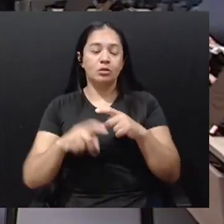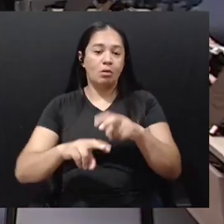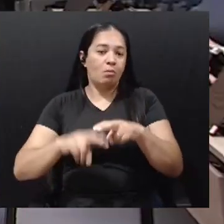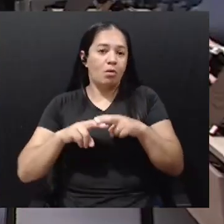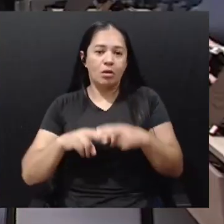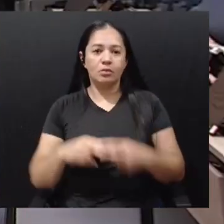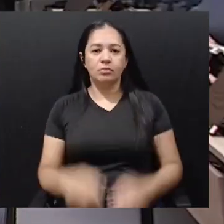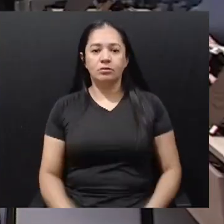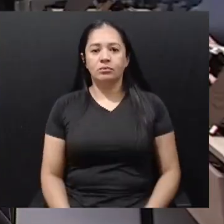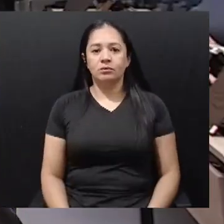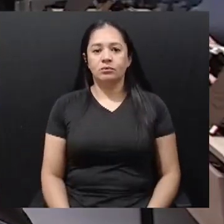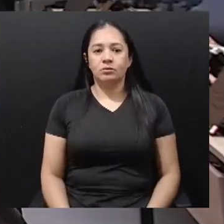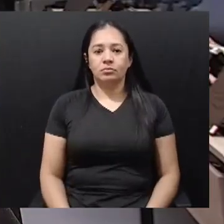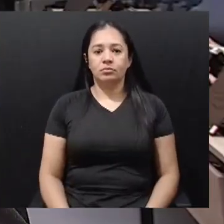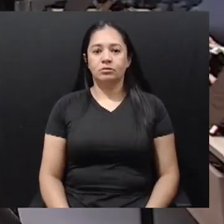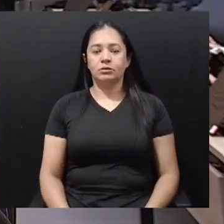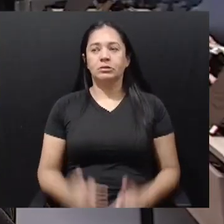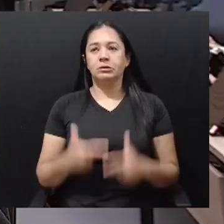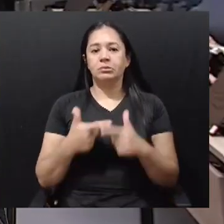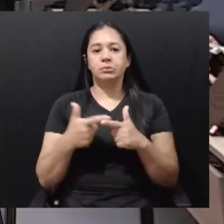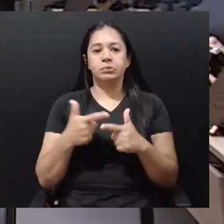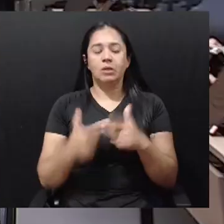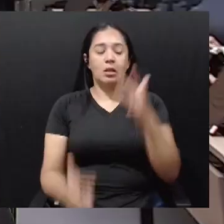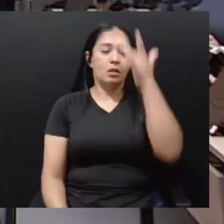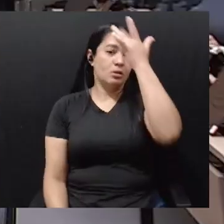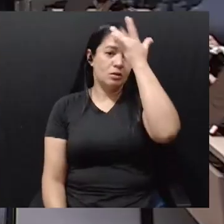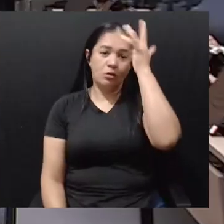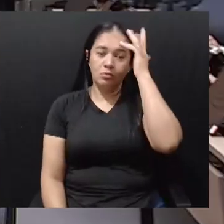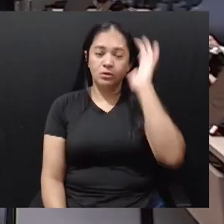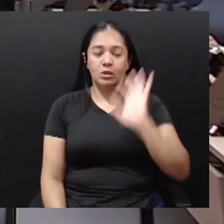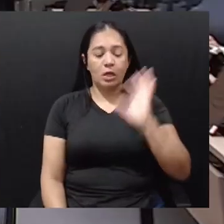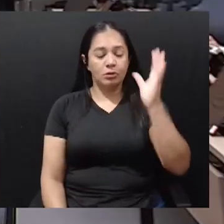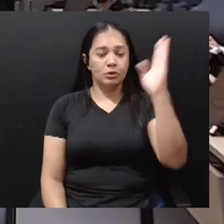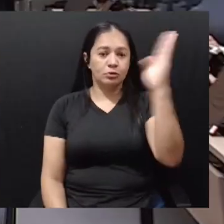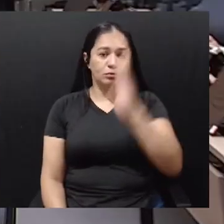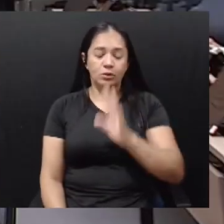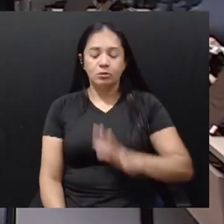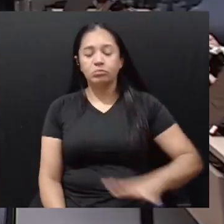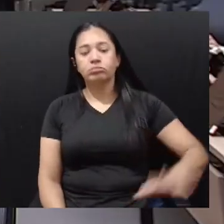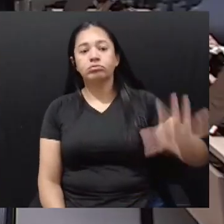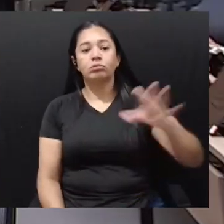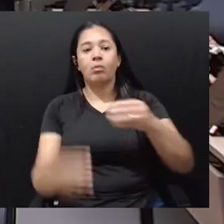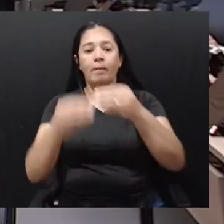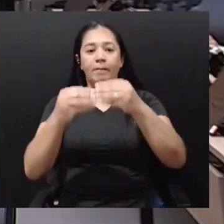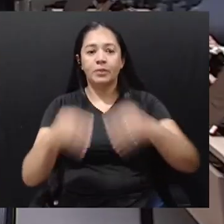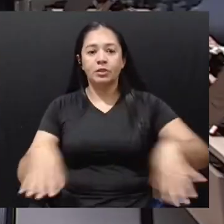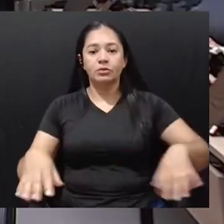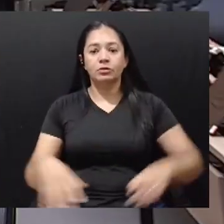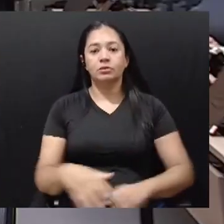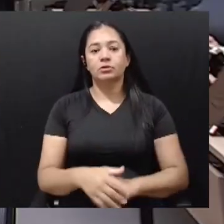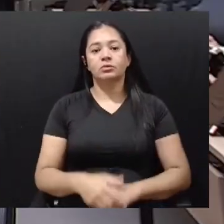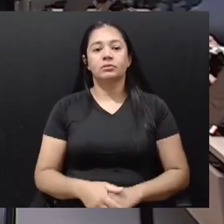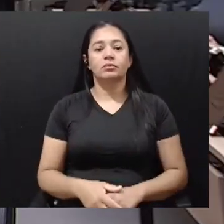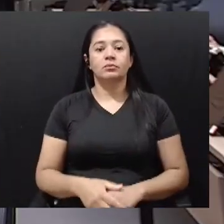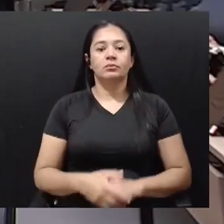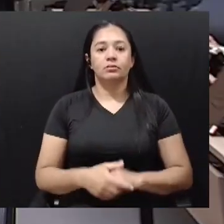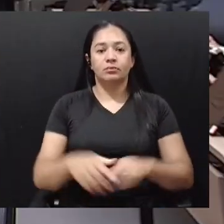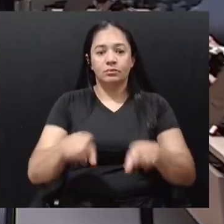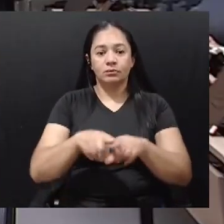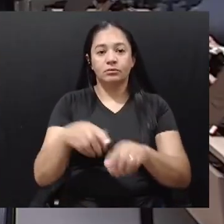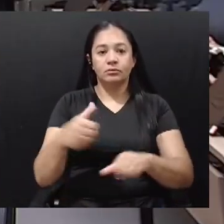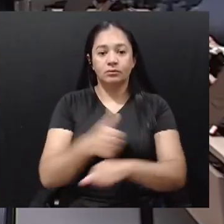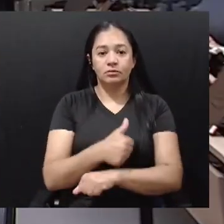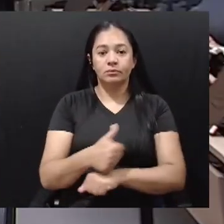epidemia de problemas de saúde mental que acontece no Brasil inteiro, que afetam também os profissionais da educação. E claro que